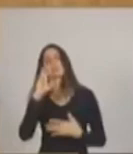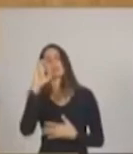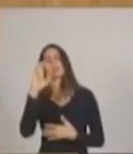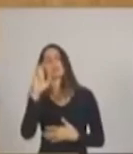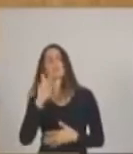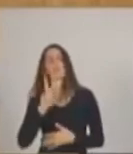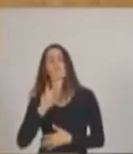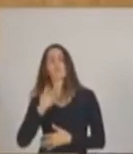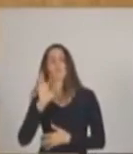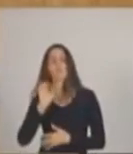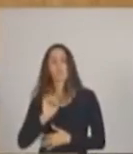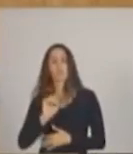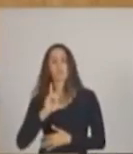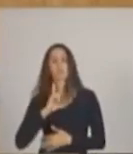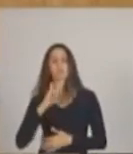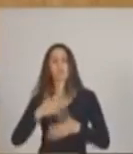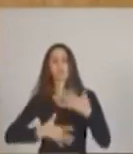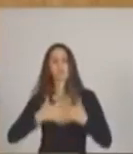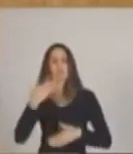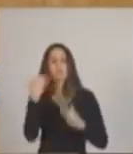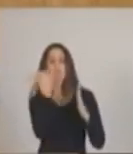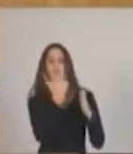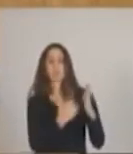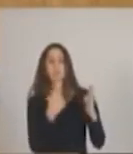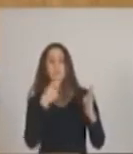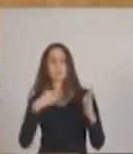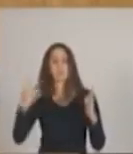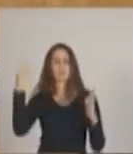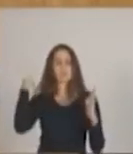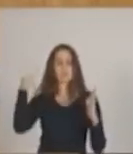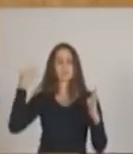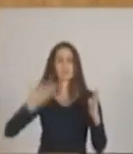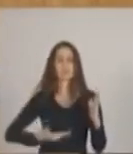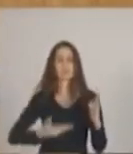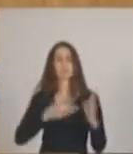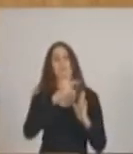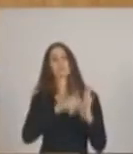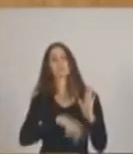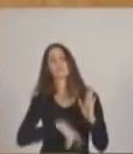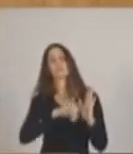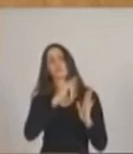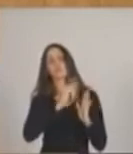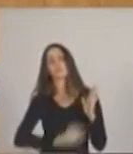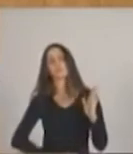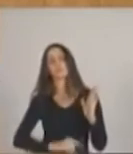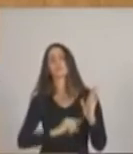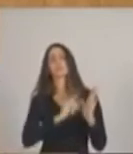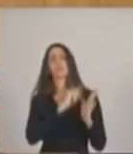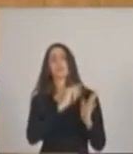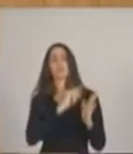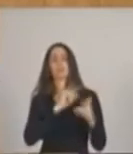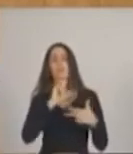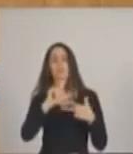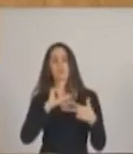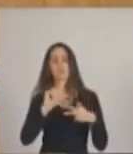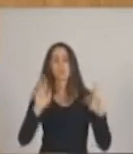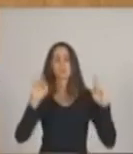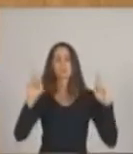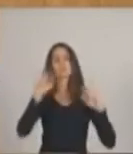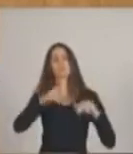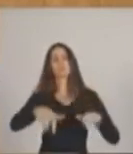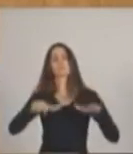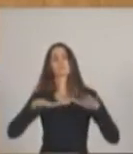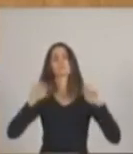estavam trancando a pauta desde a semana passada. O projeto de decreto legislativo, que era bastante esperado pelo plenário e